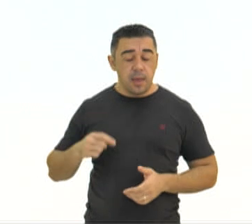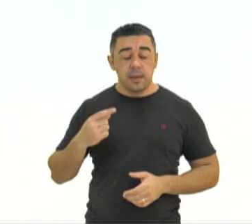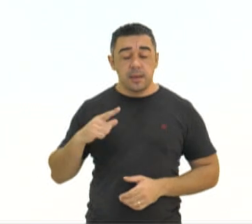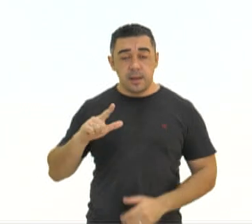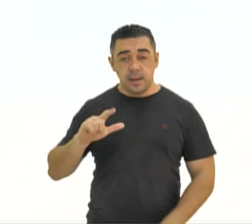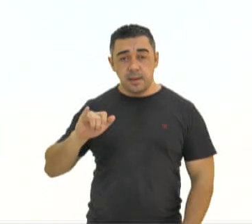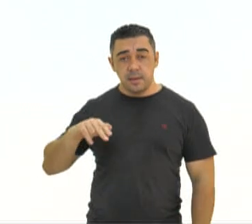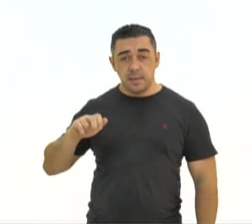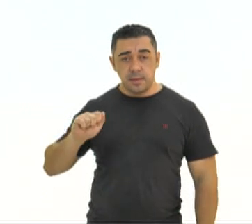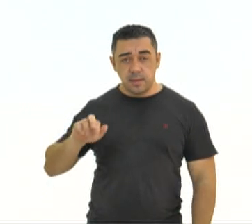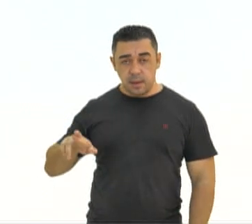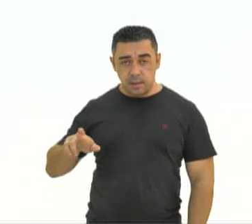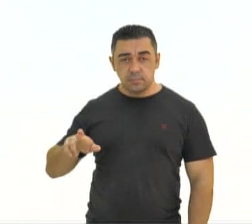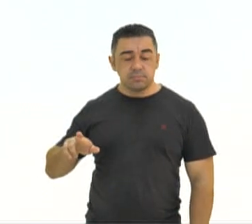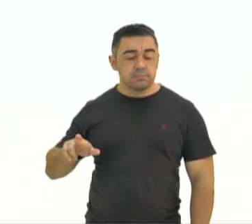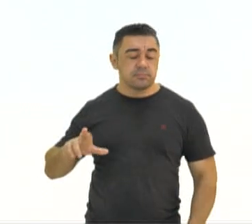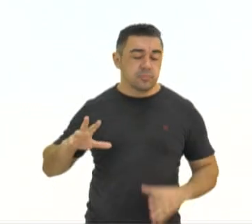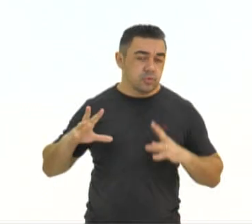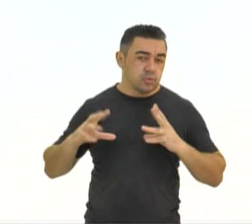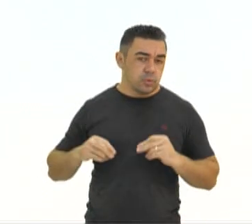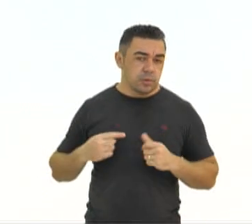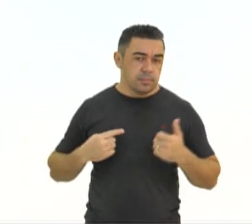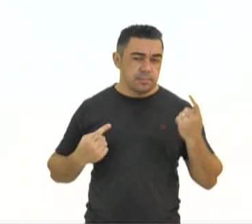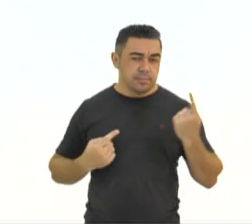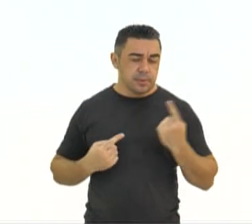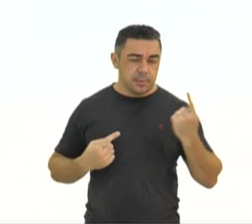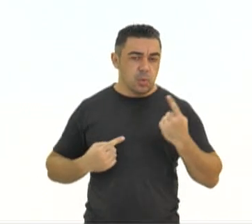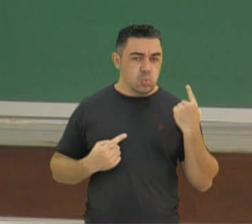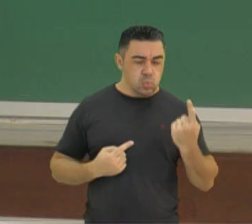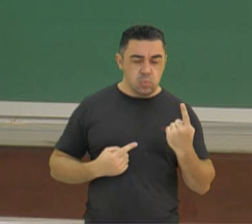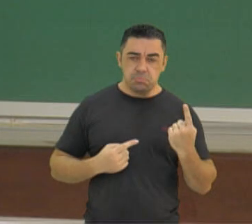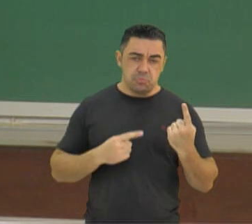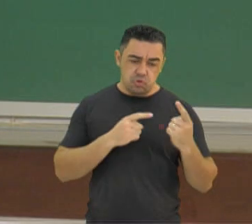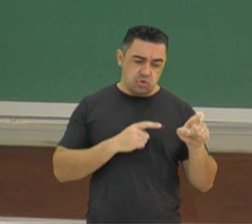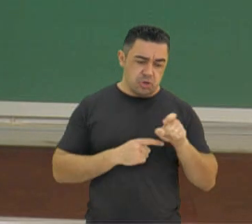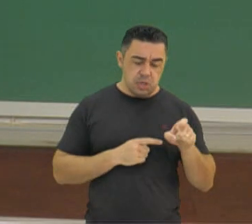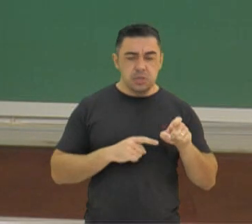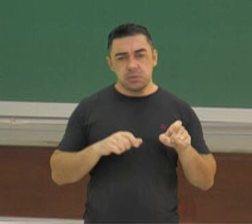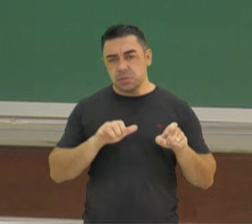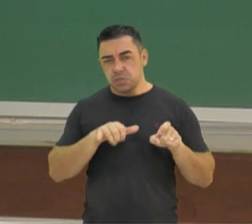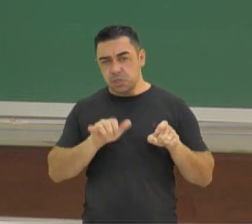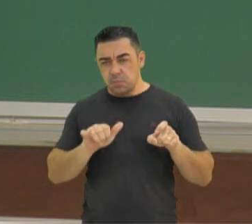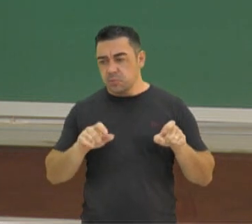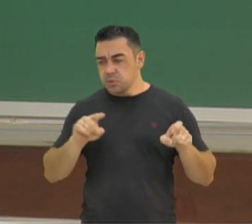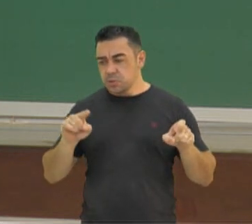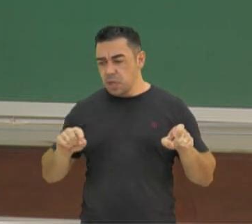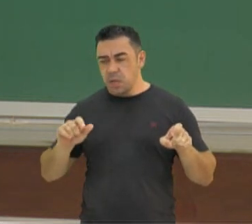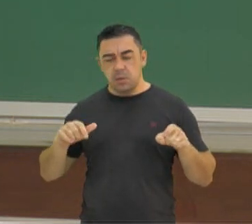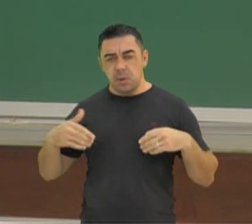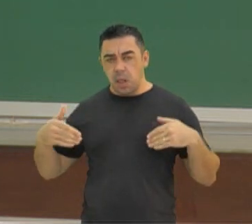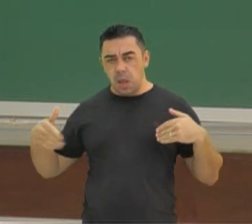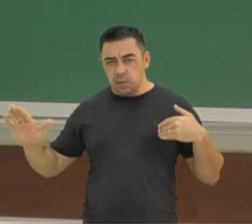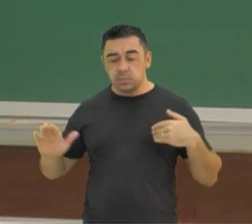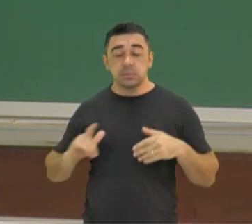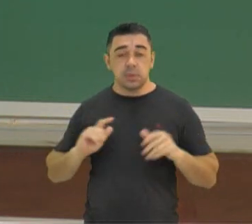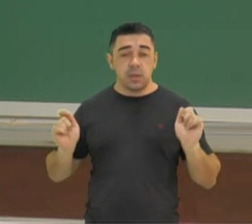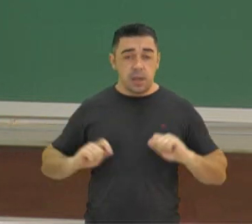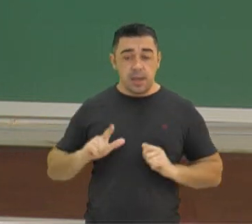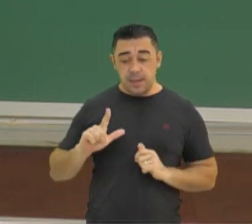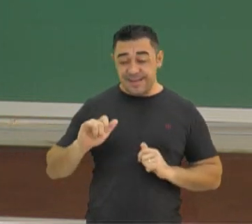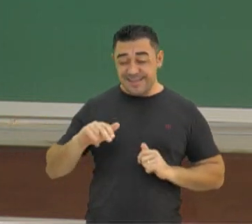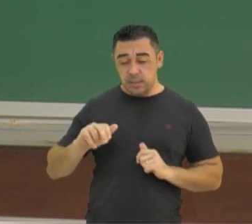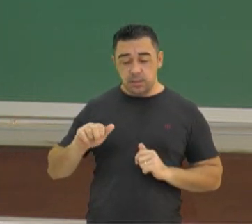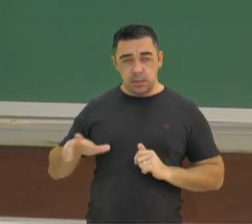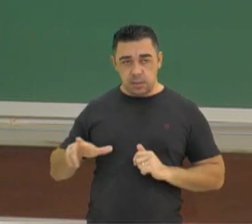equação linear. Então, toda equação do primeiro grau que tem uma ou mais incógnitas, posso chamar de equação linear. Então, eu tenho aqui uma